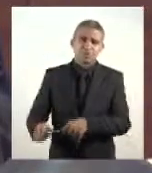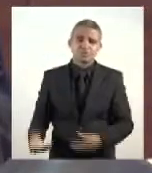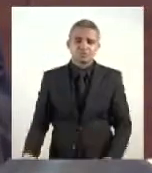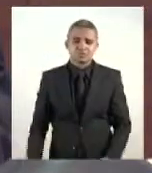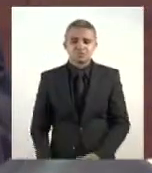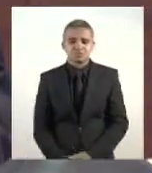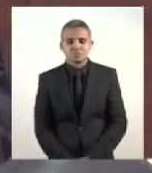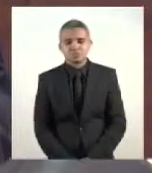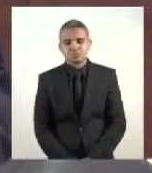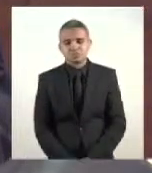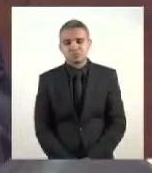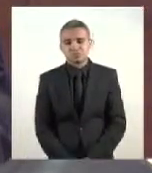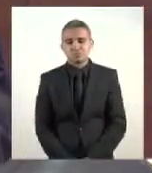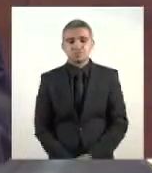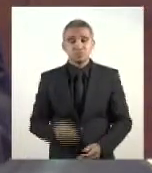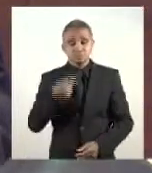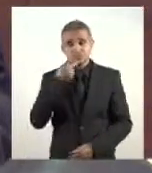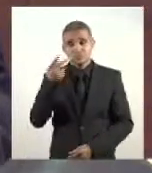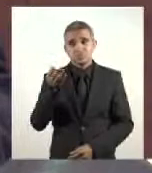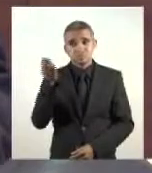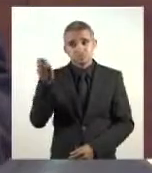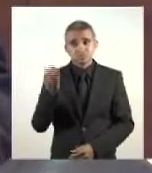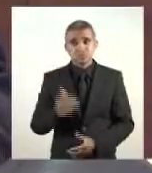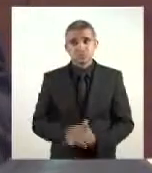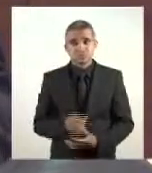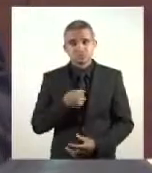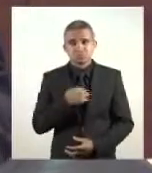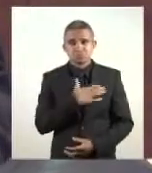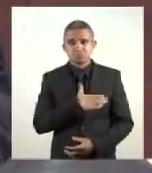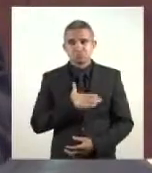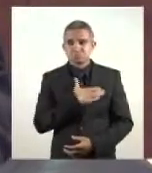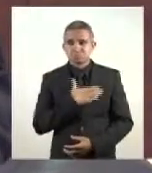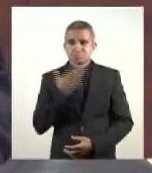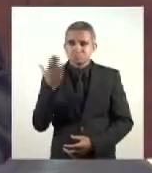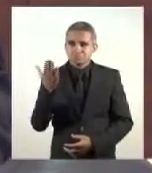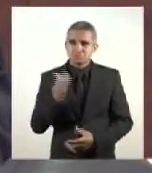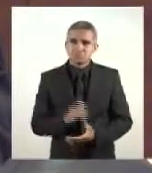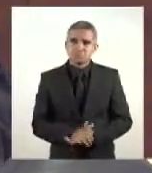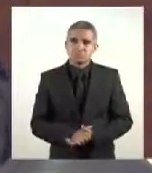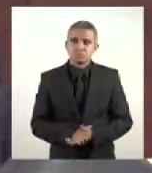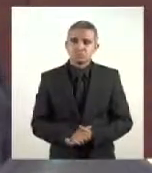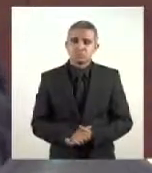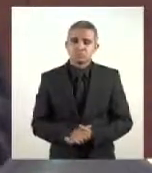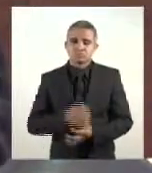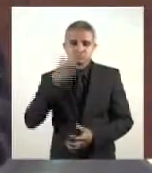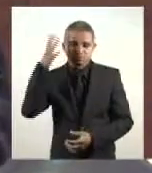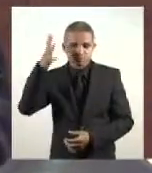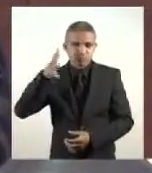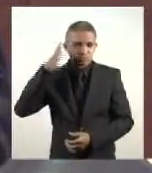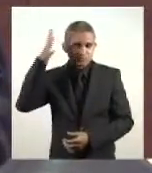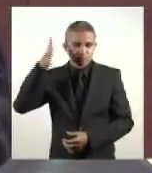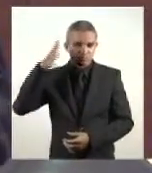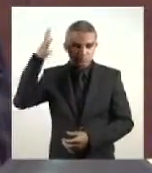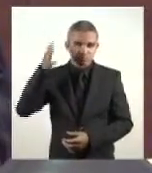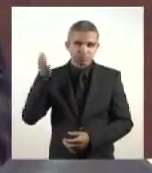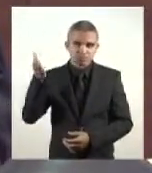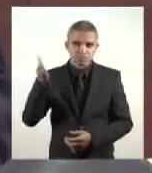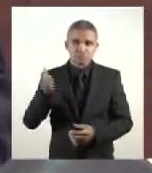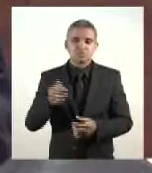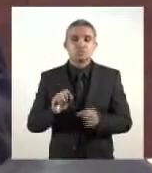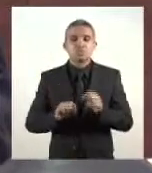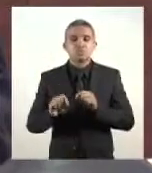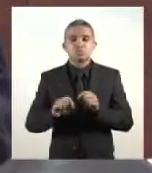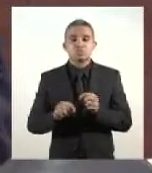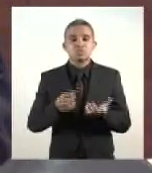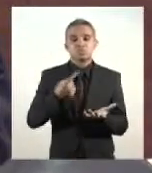eu quero lhe dizer da felicidade com que você colocou esse que o senhor chamou de pacto pela